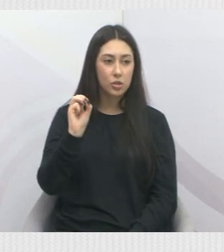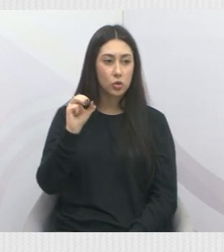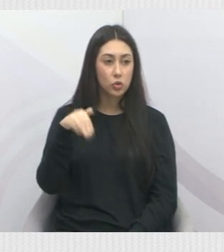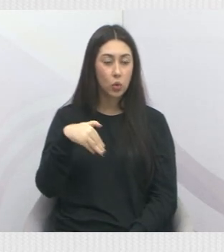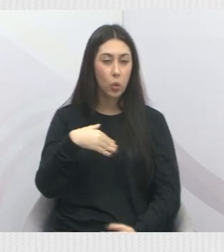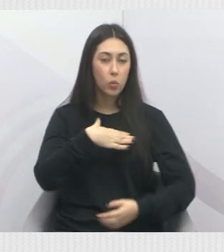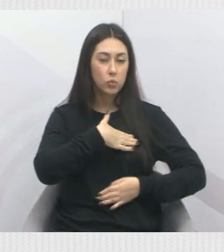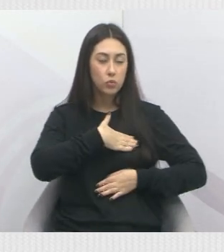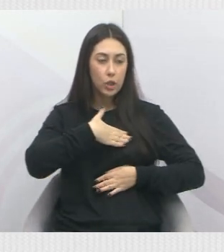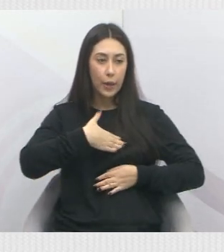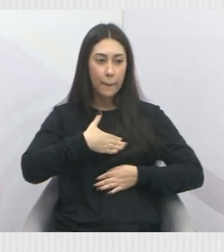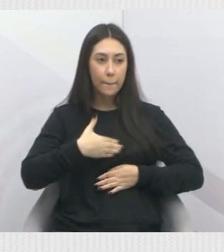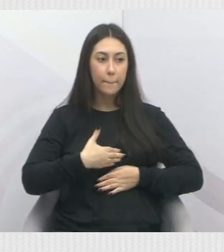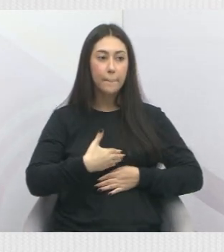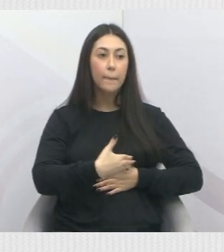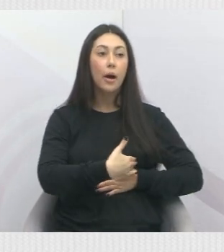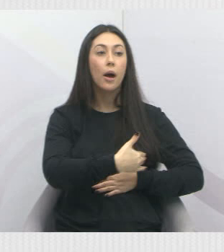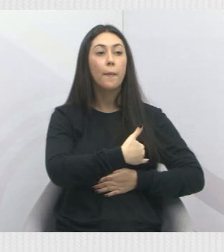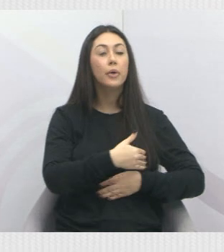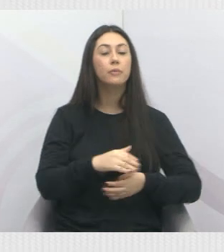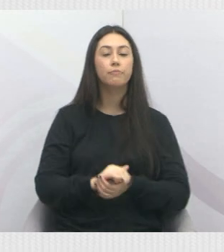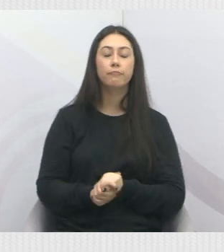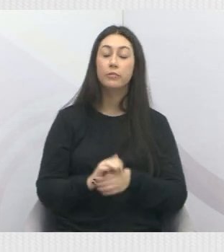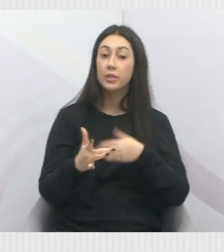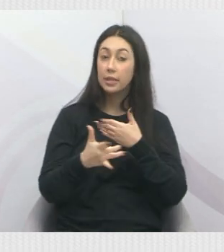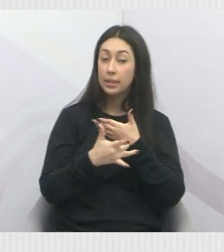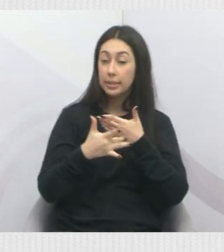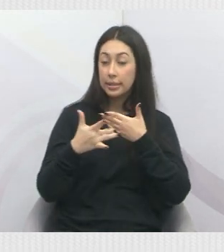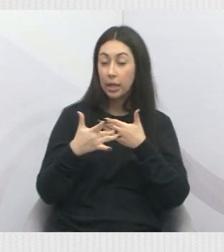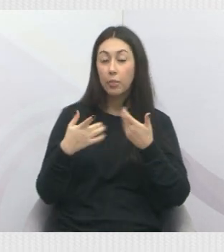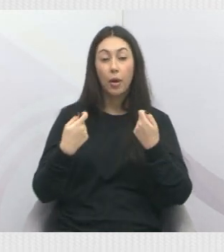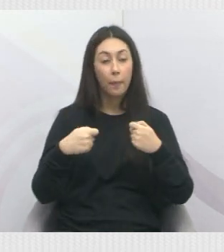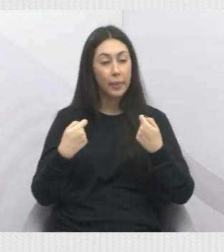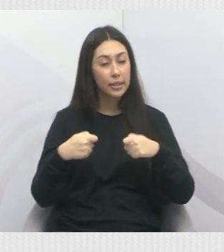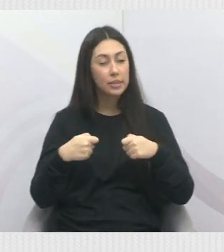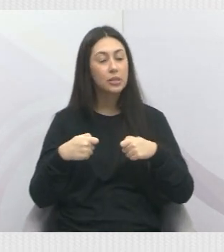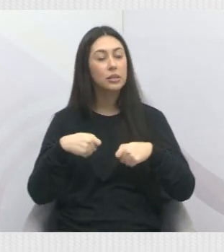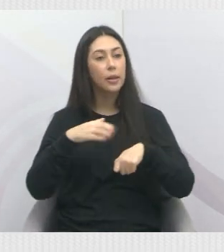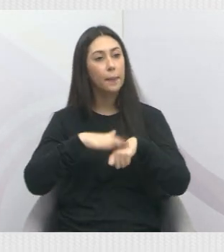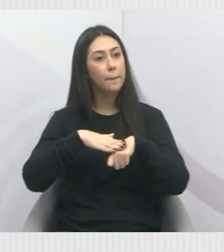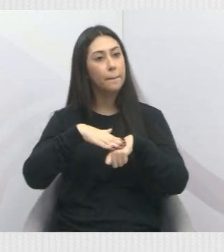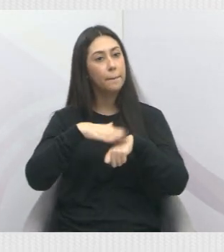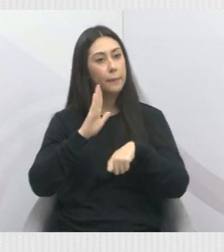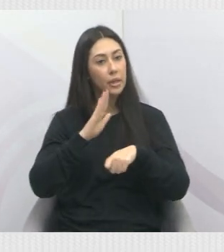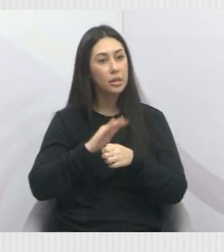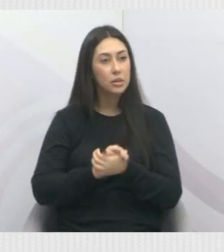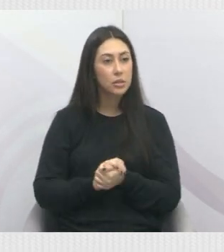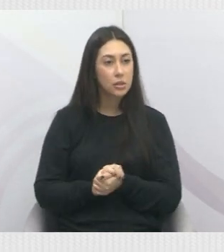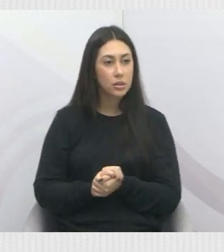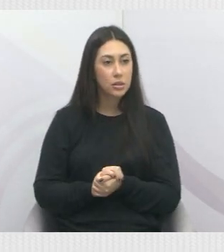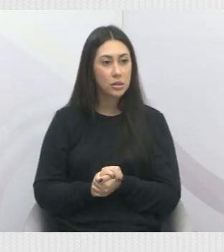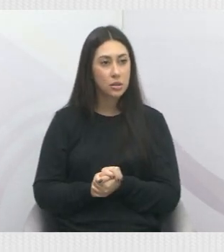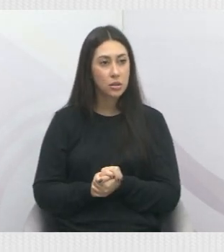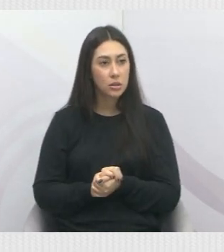quadrimestre. Exames com demanda reprimida para agendamento do primeiro quadrimestre de